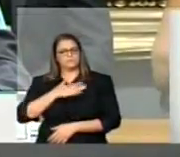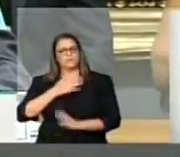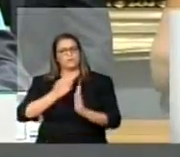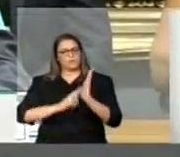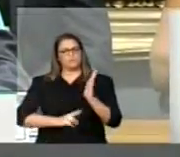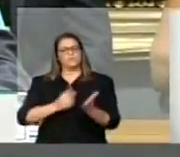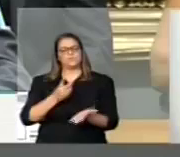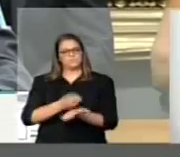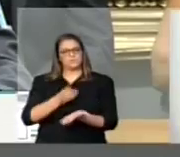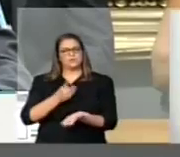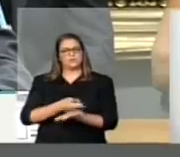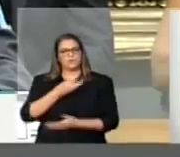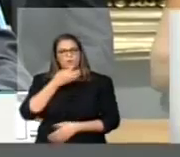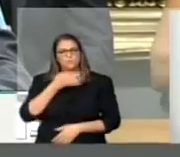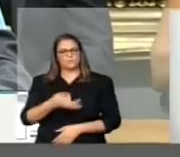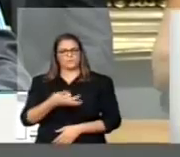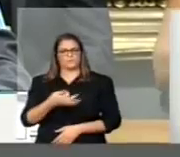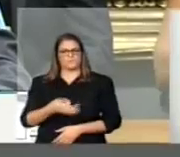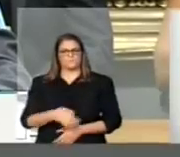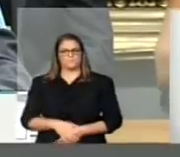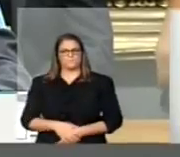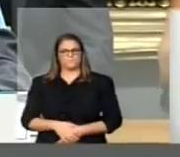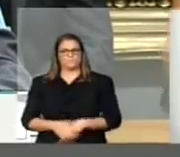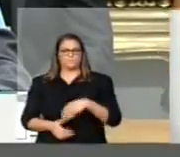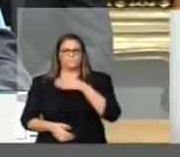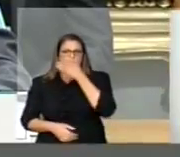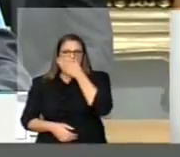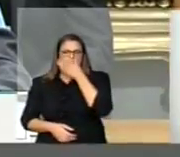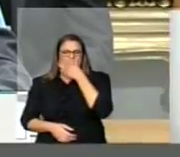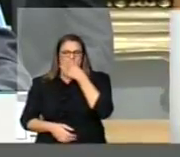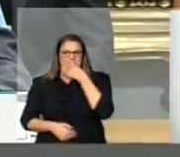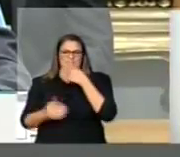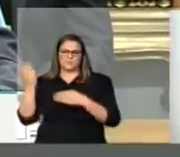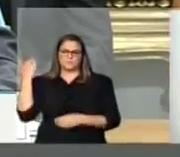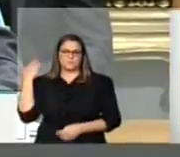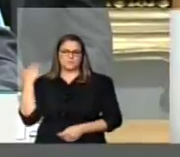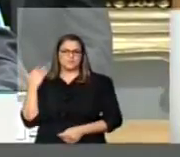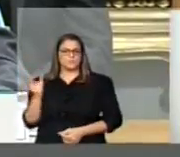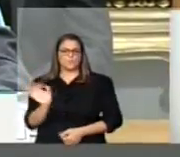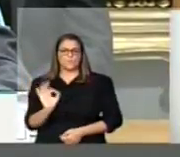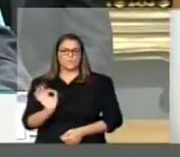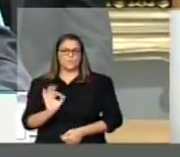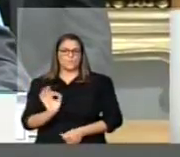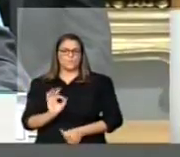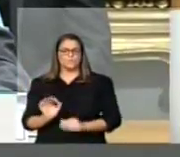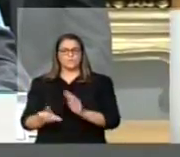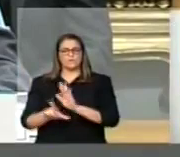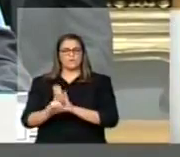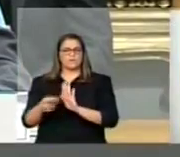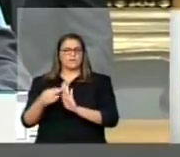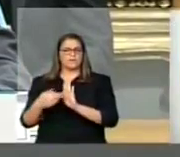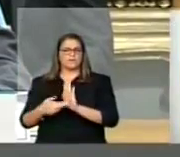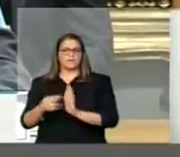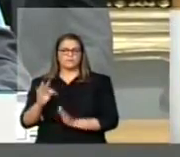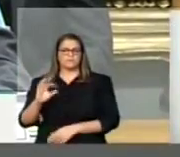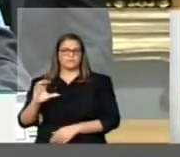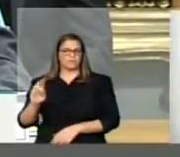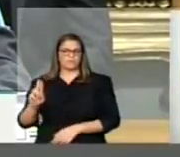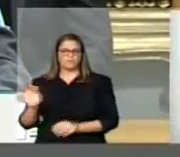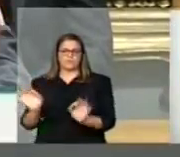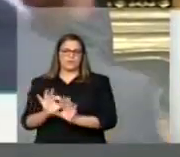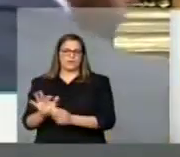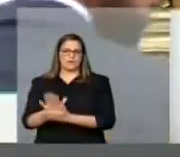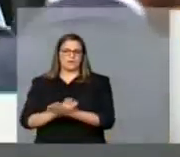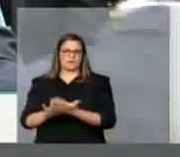relatório. Em verdade, não havia nem exame, nem jurisprudência anterior do Tribunal de Contas da União